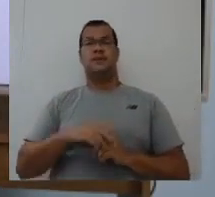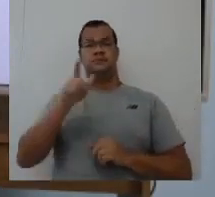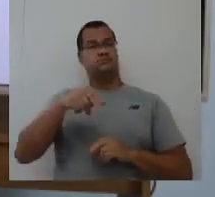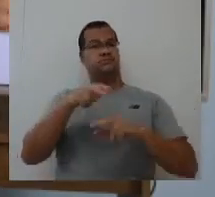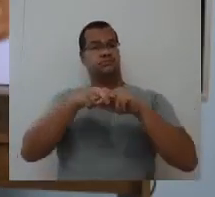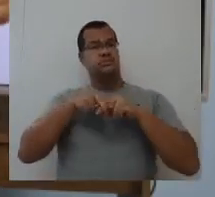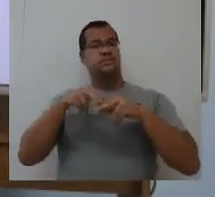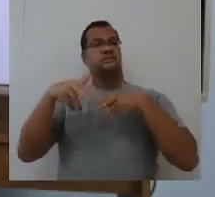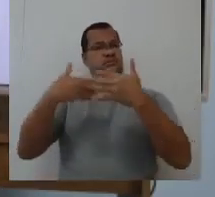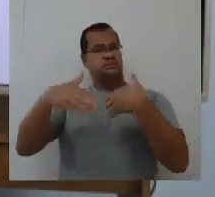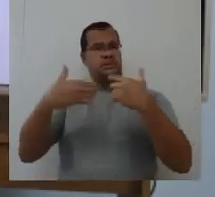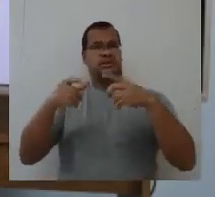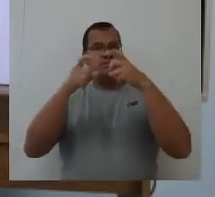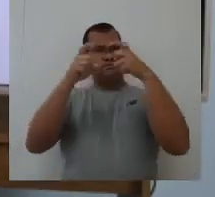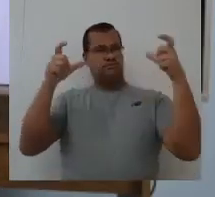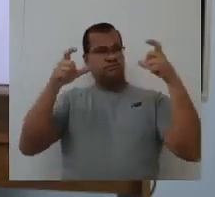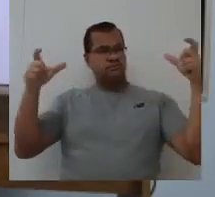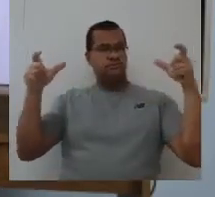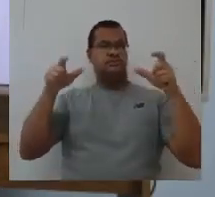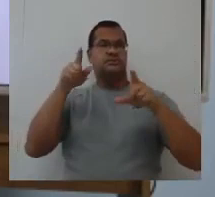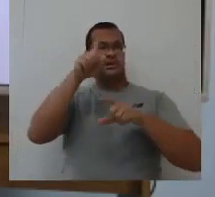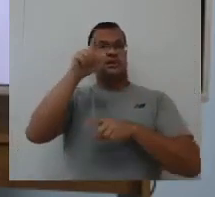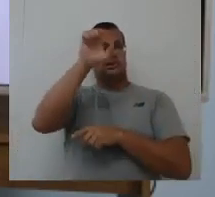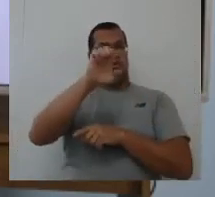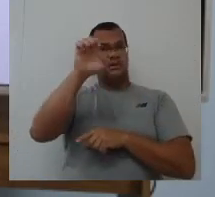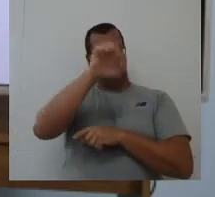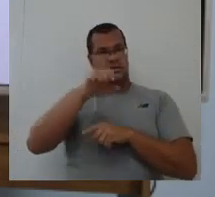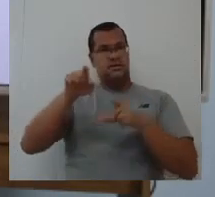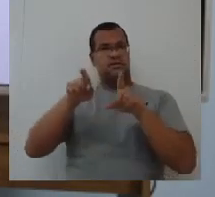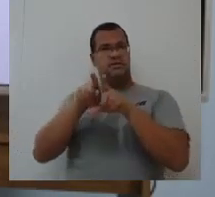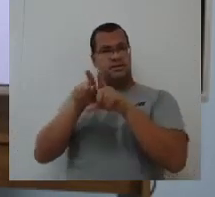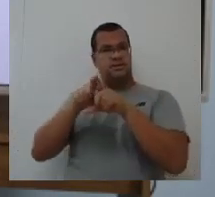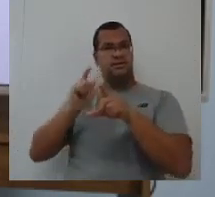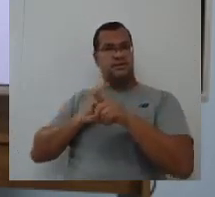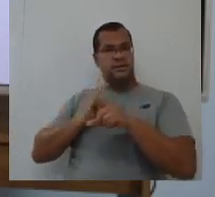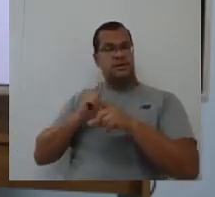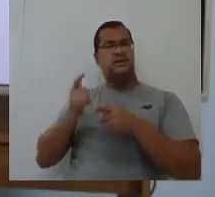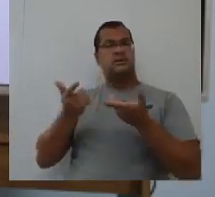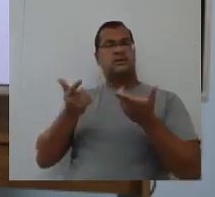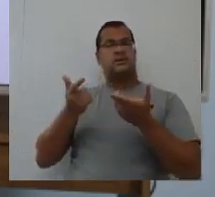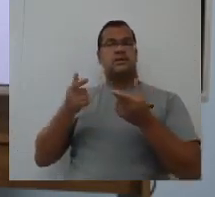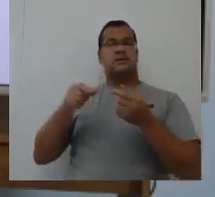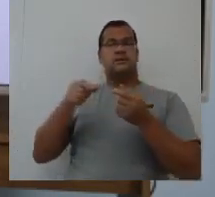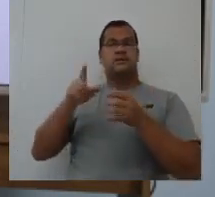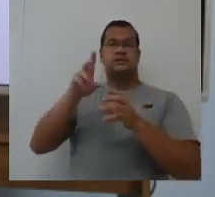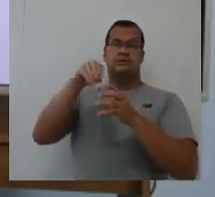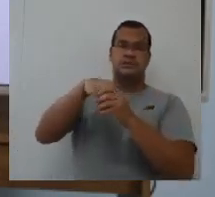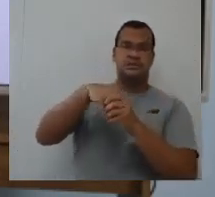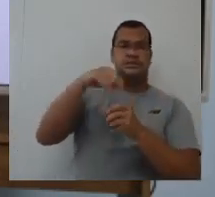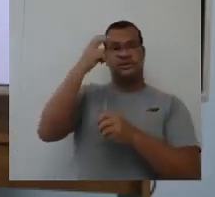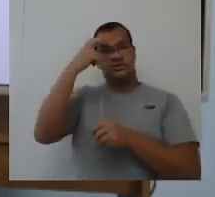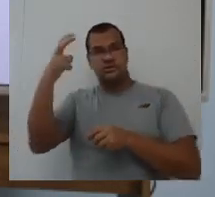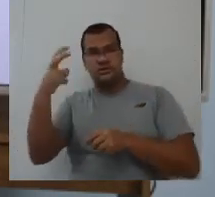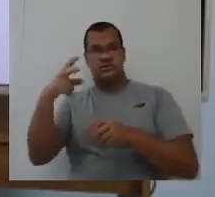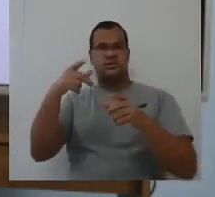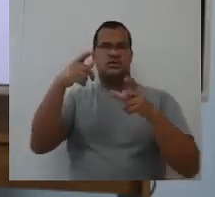esse processo de expansão das potências europeias vai desestabilizar as estruturas culturais